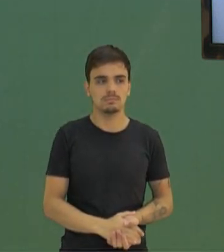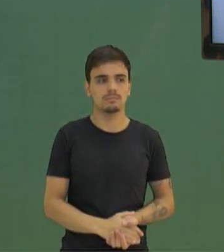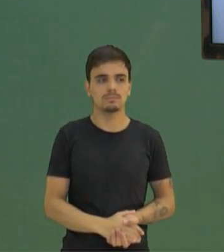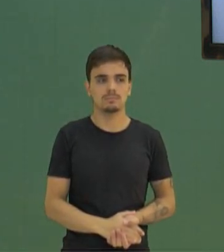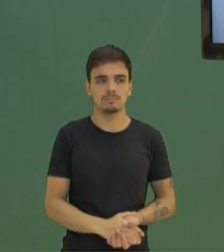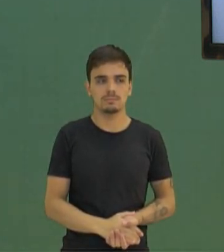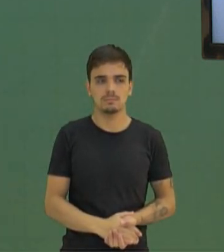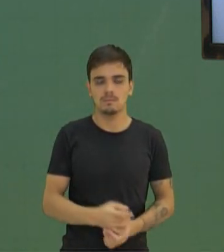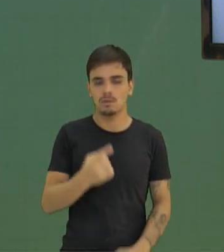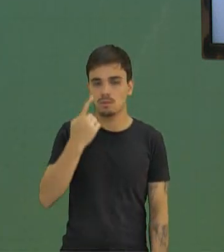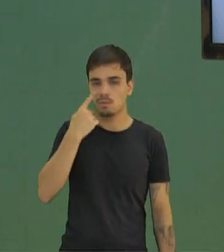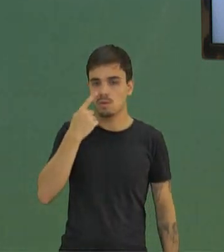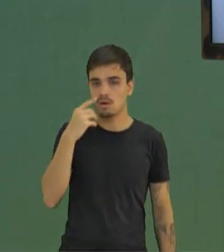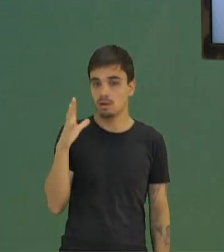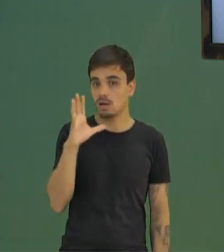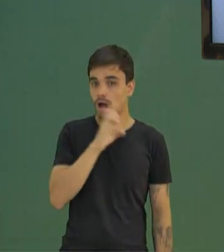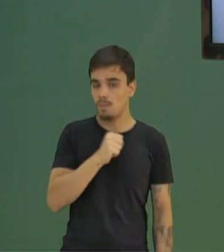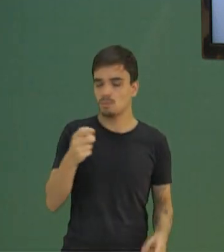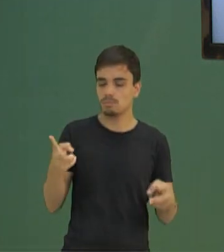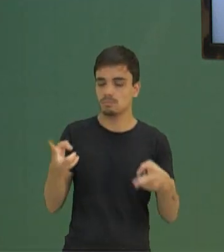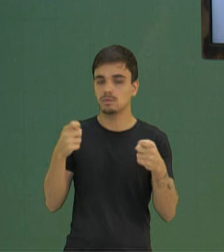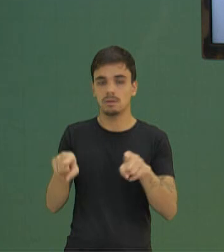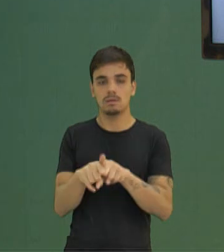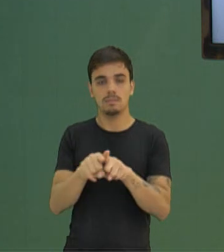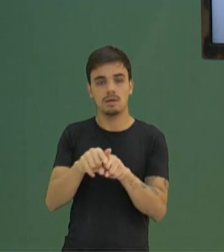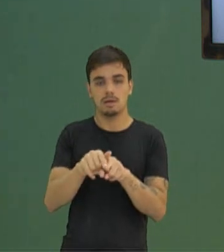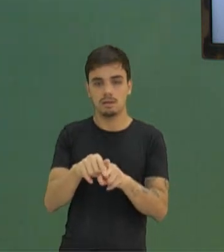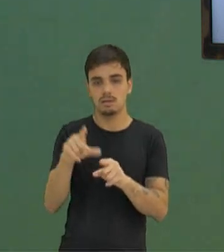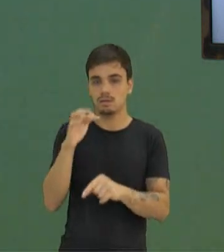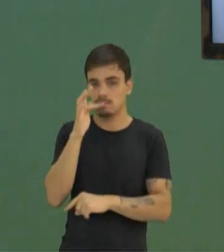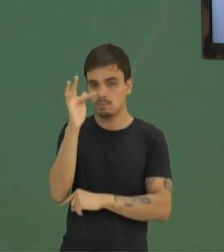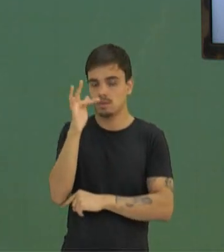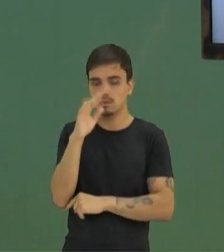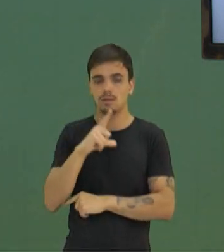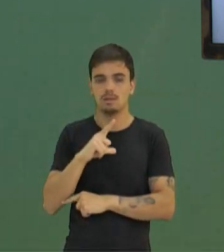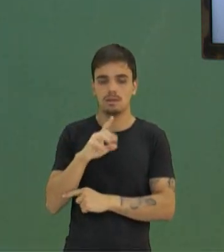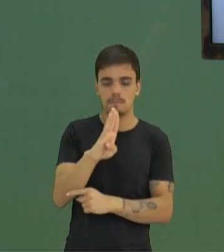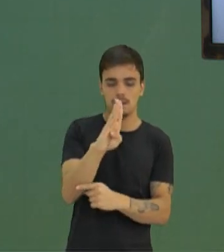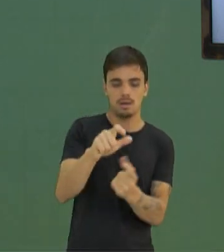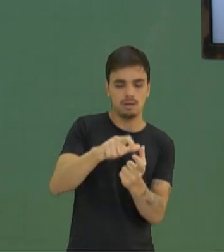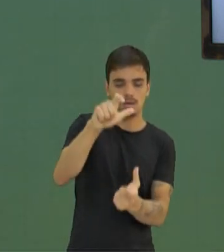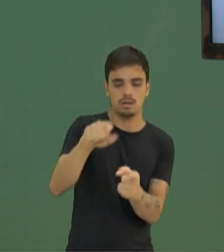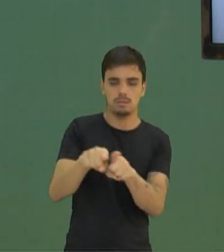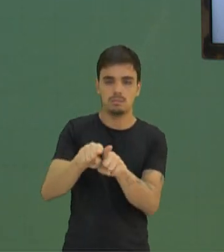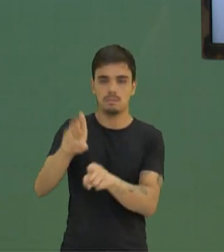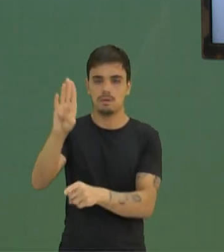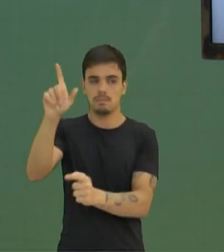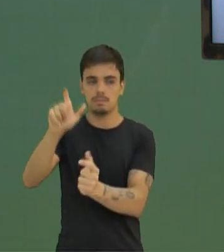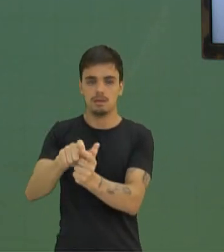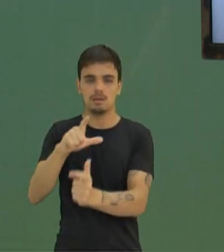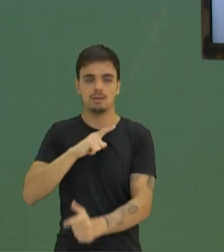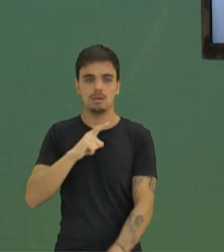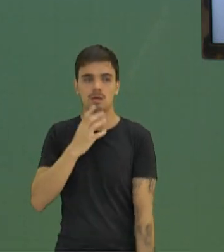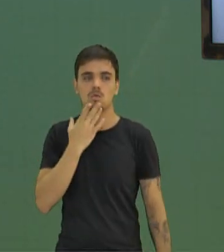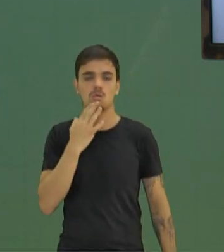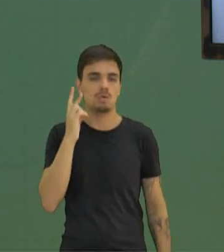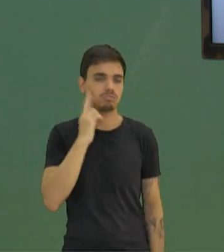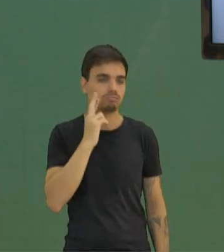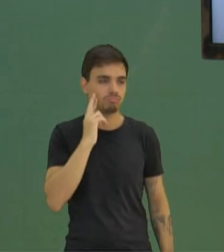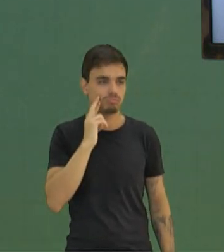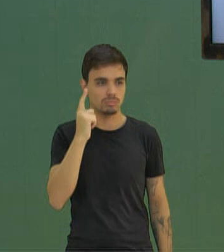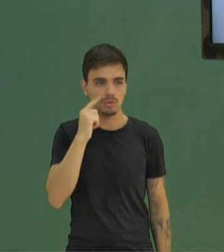que essa planta tivesse aqui ó bezão Bezinho aí eu vou ter ó planta púrpura